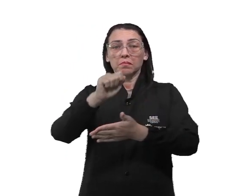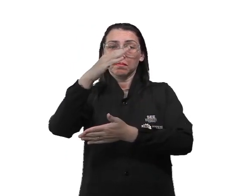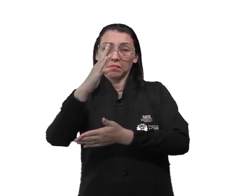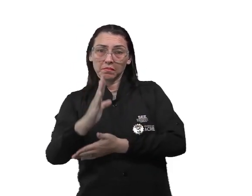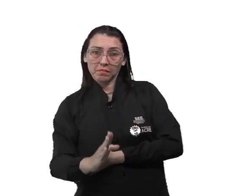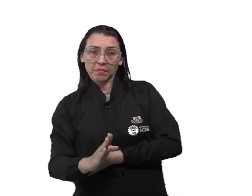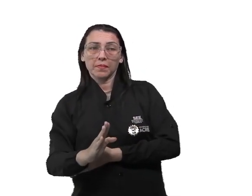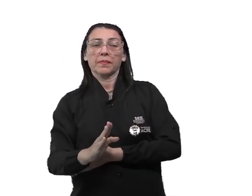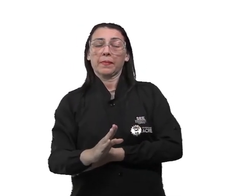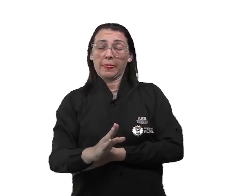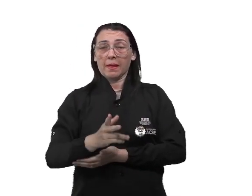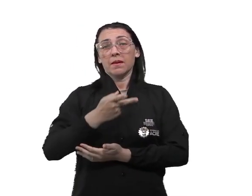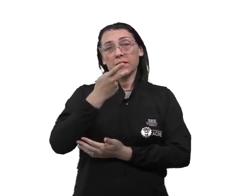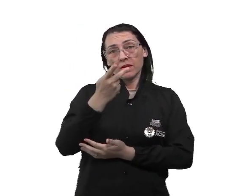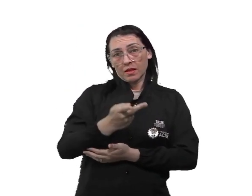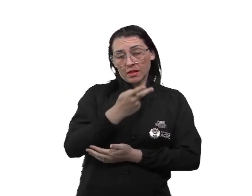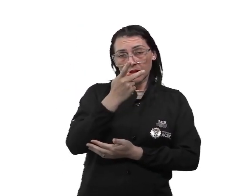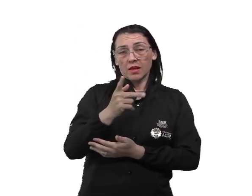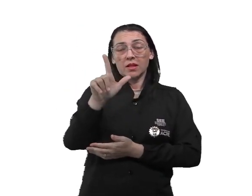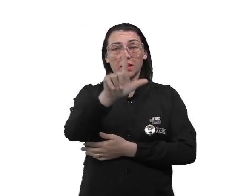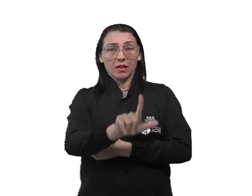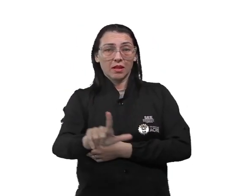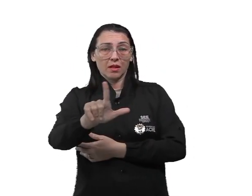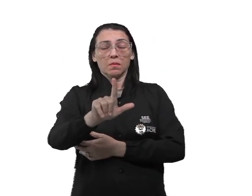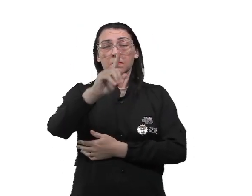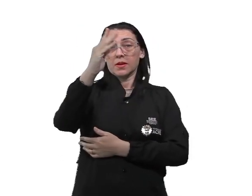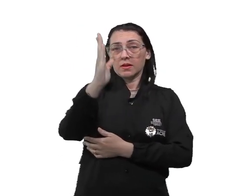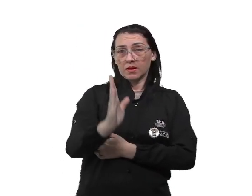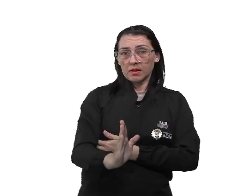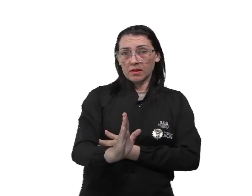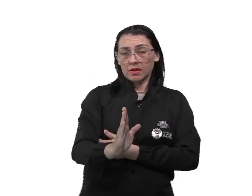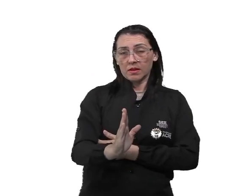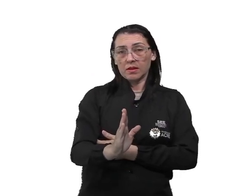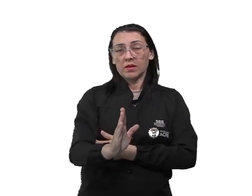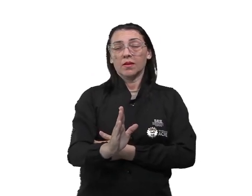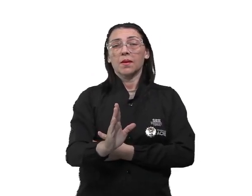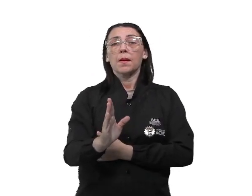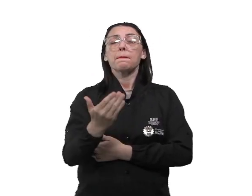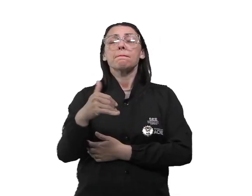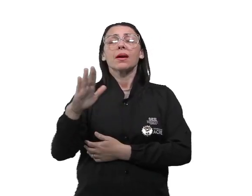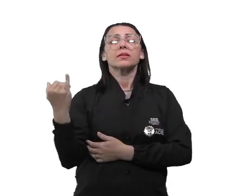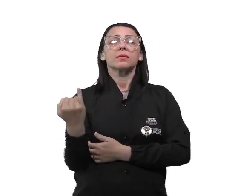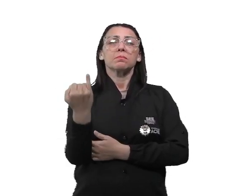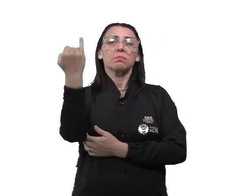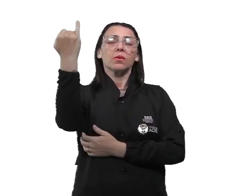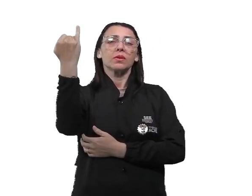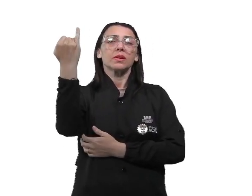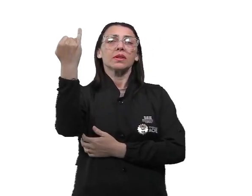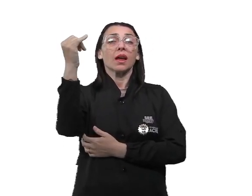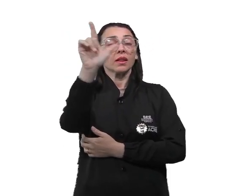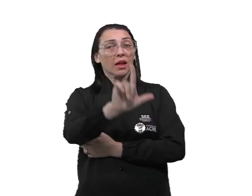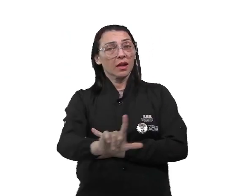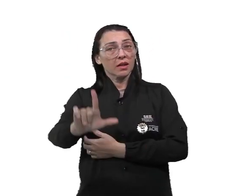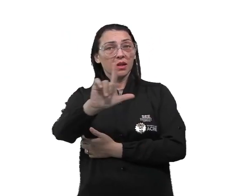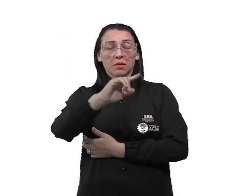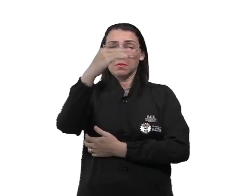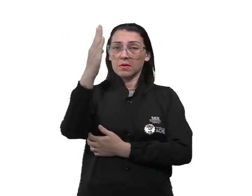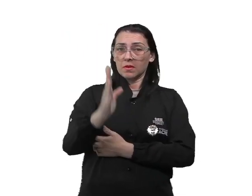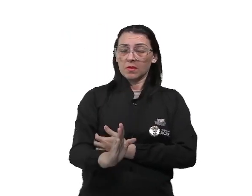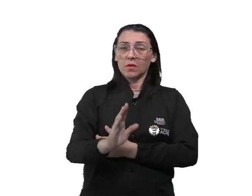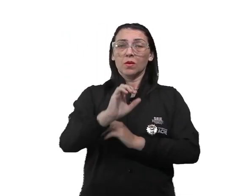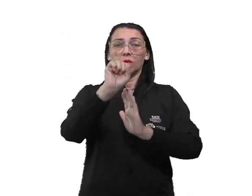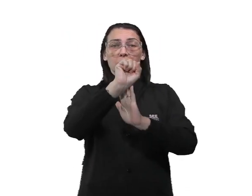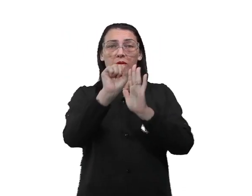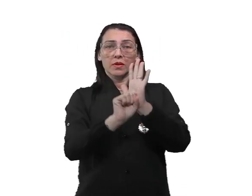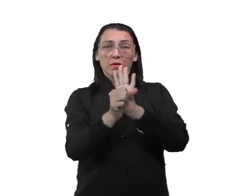obviamente. Nós estamos falando de literatura brasileira. Um dos nomes mais importantes da literatura brasileira do